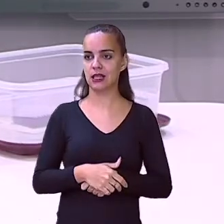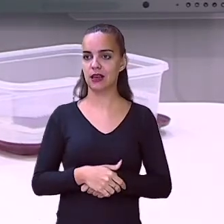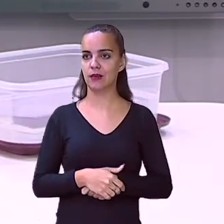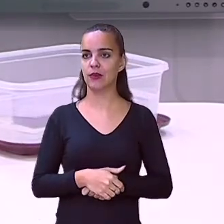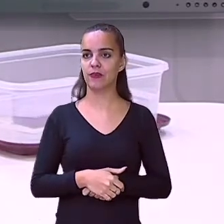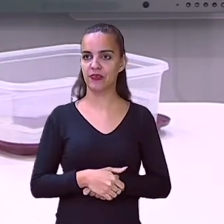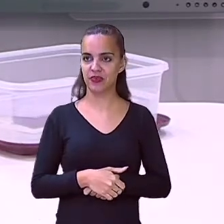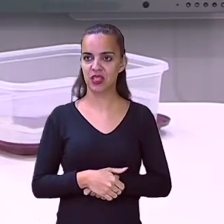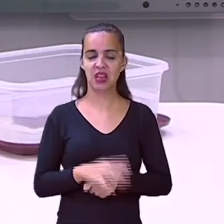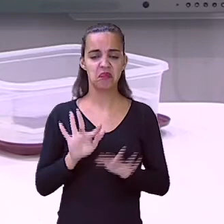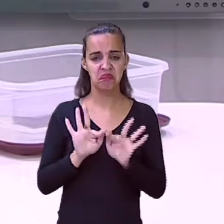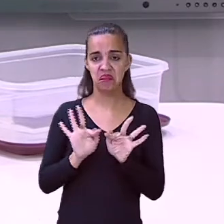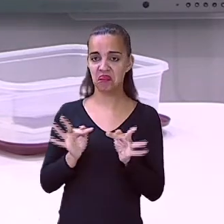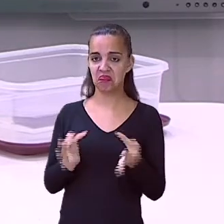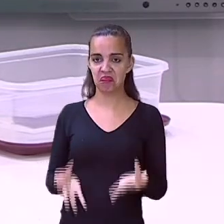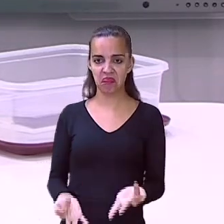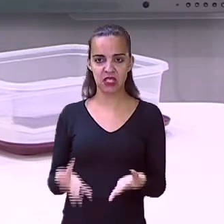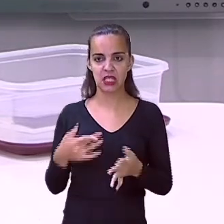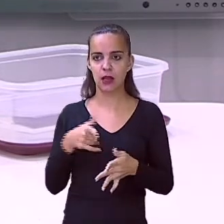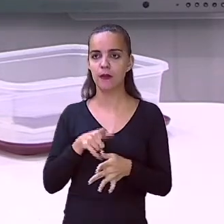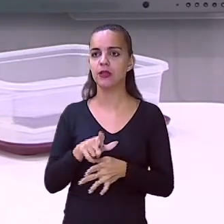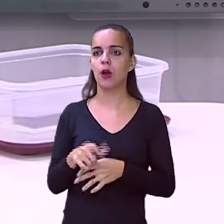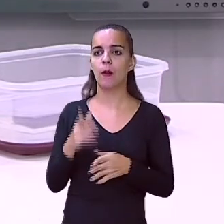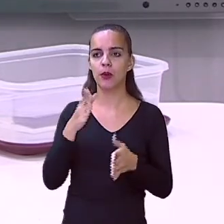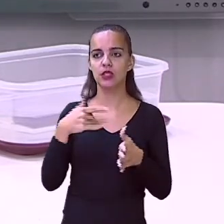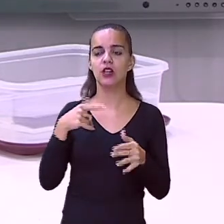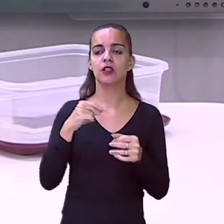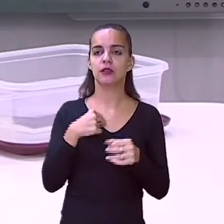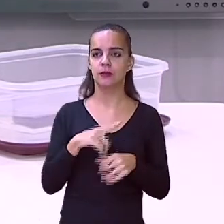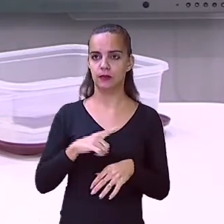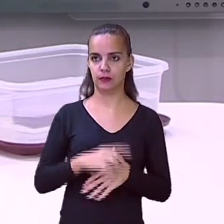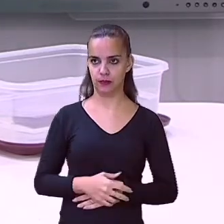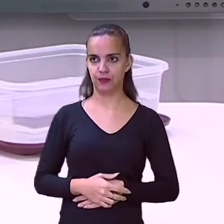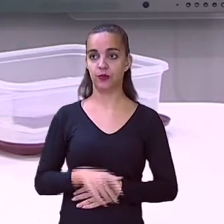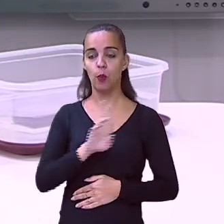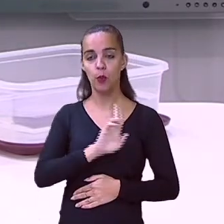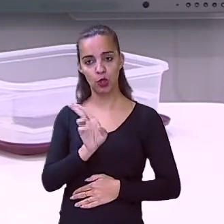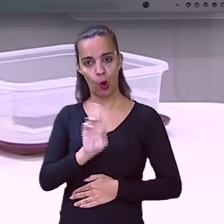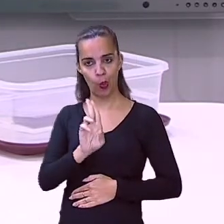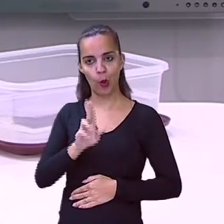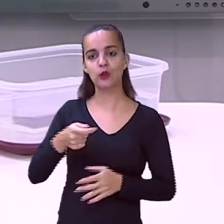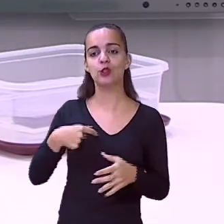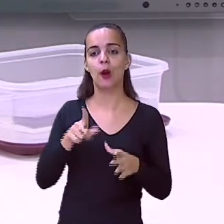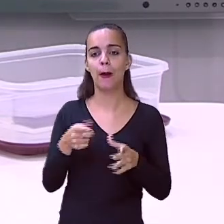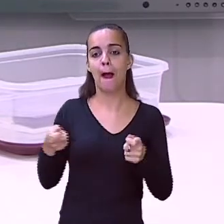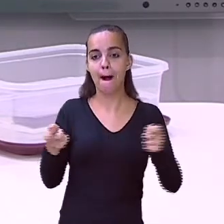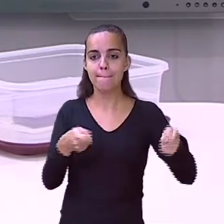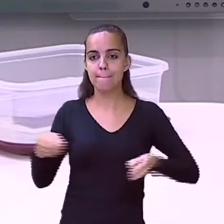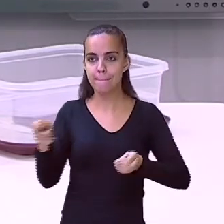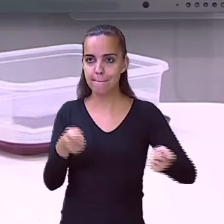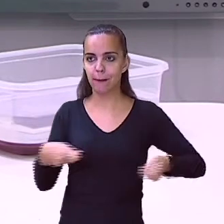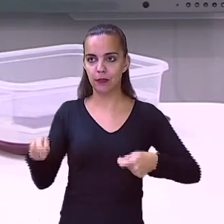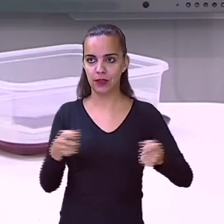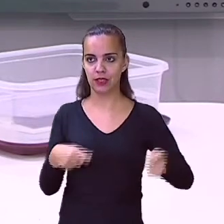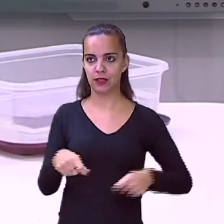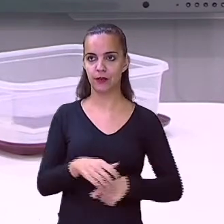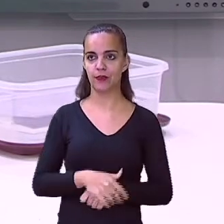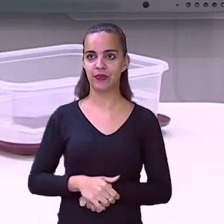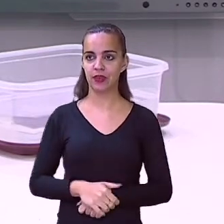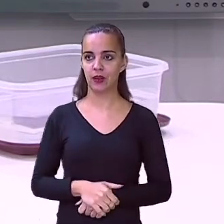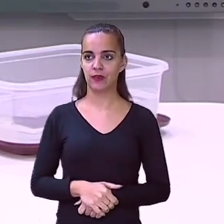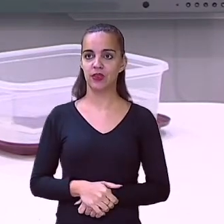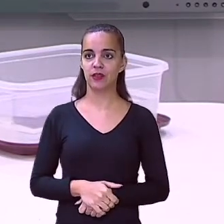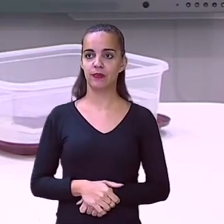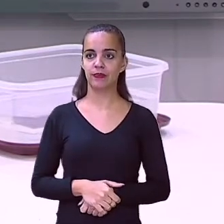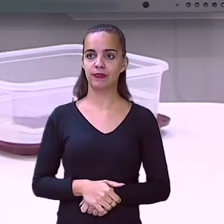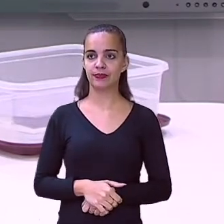processo simples, denominado peneiração, tá? Vamos fazer logo este que